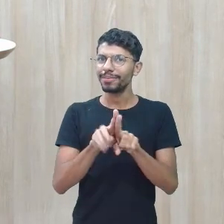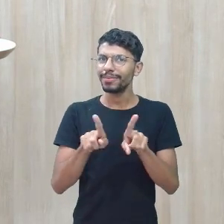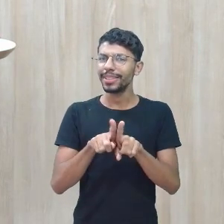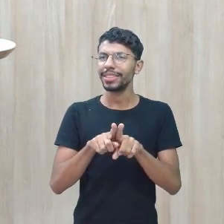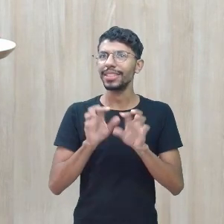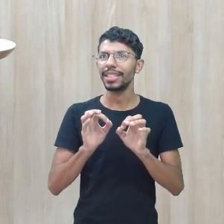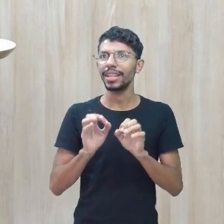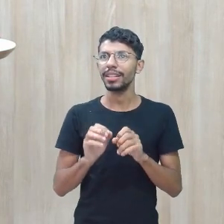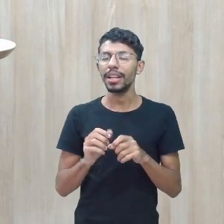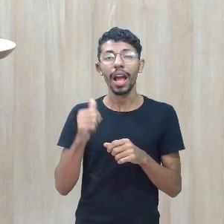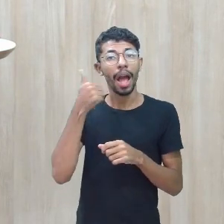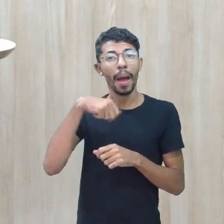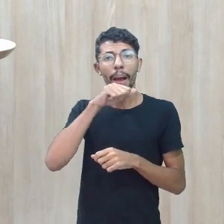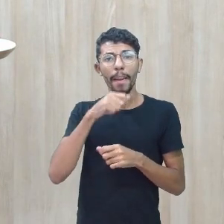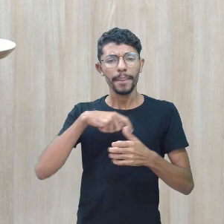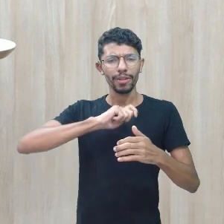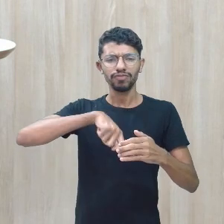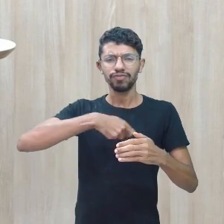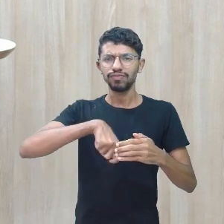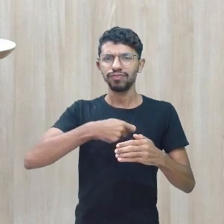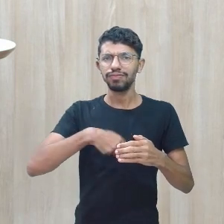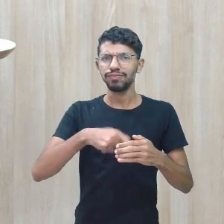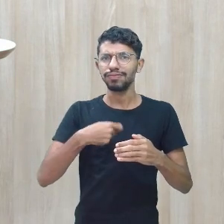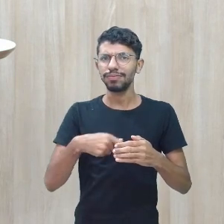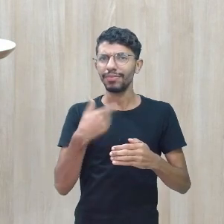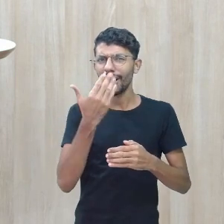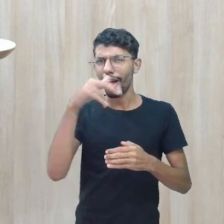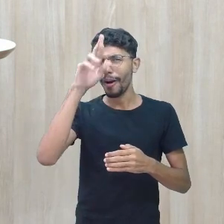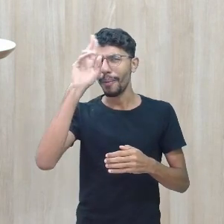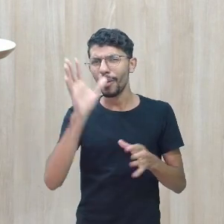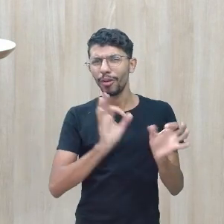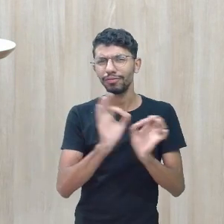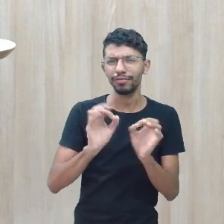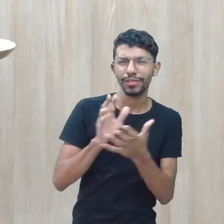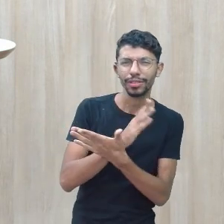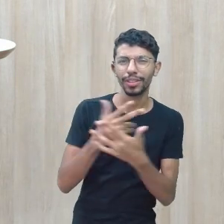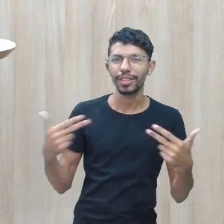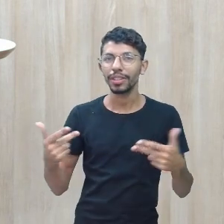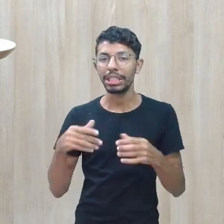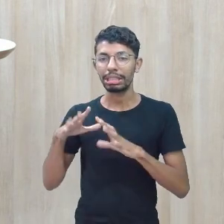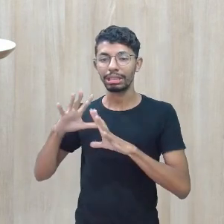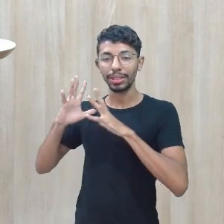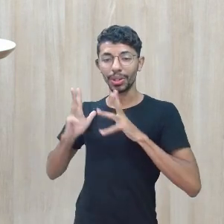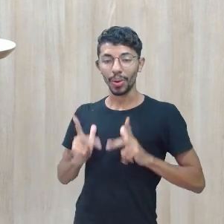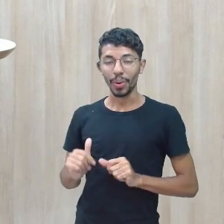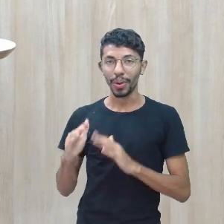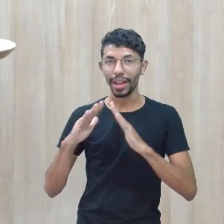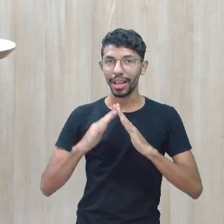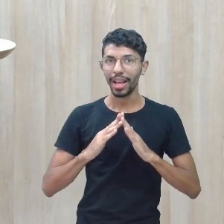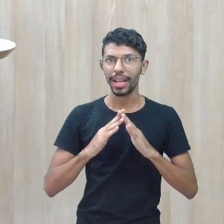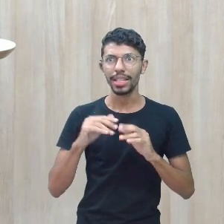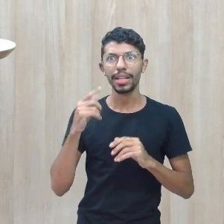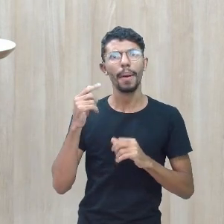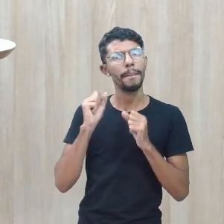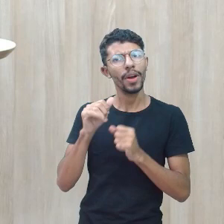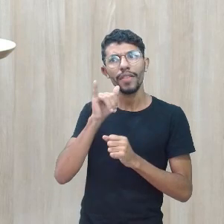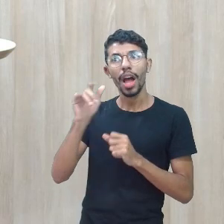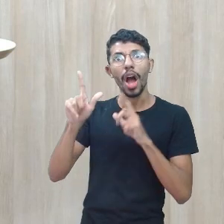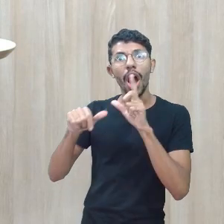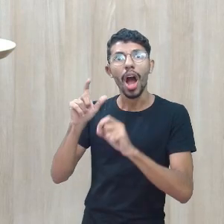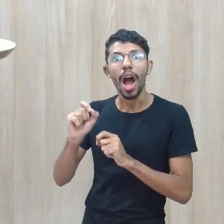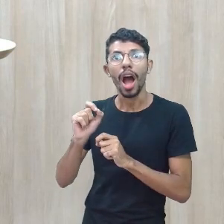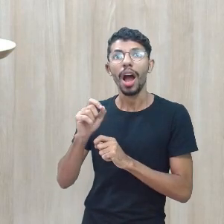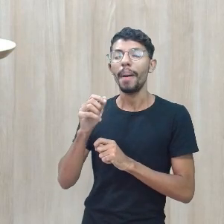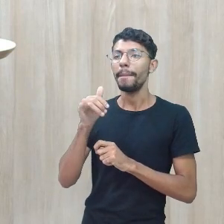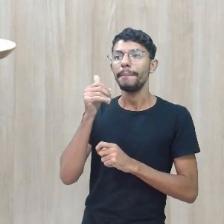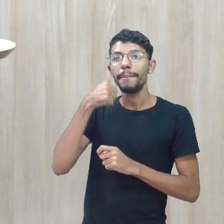a mamãe fazendo lá na cozinha o almoço, preparando alguma coisa, limpando a casa, diz, fica atenta, mãe. A qualquer hora a professora